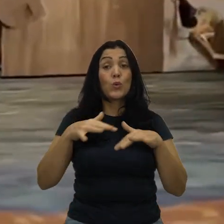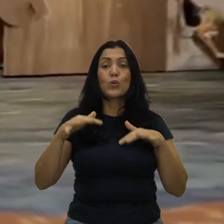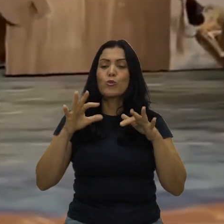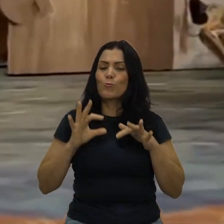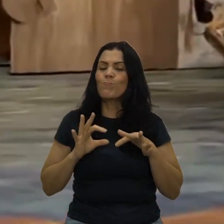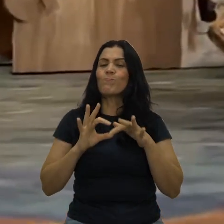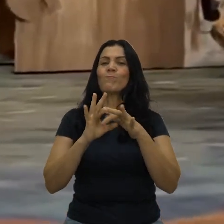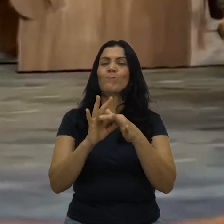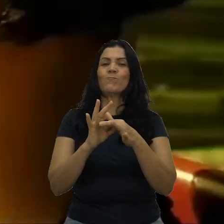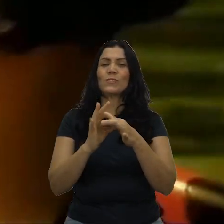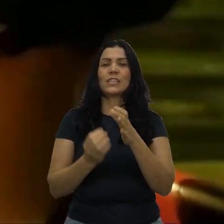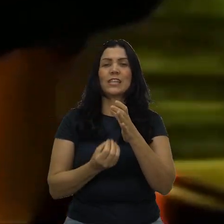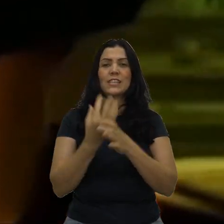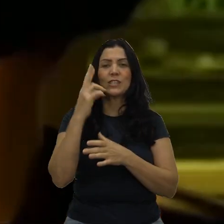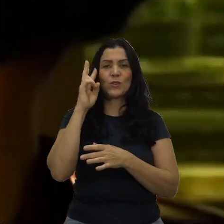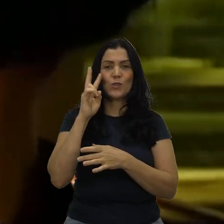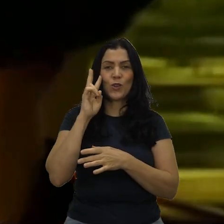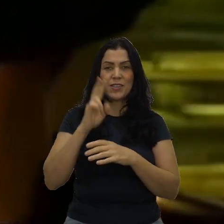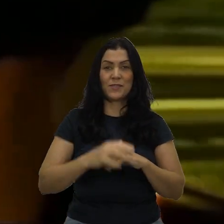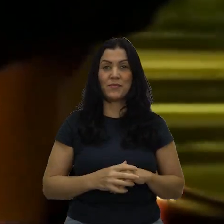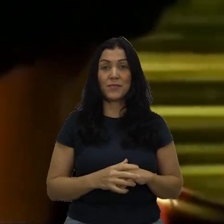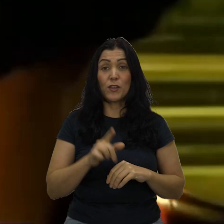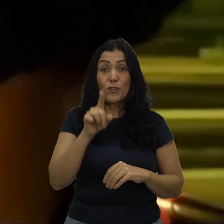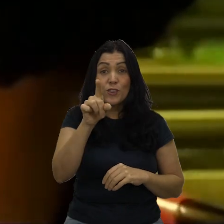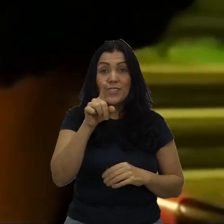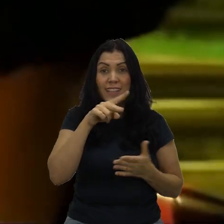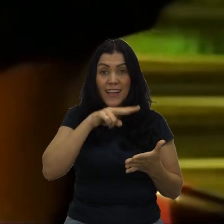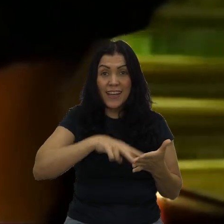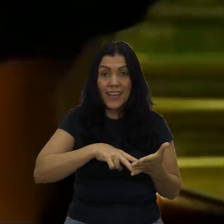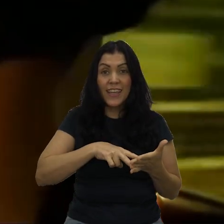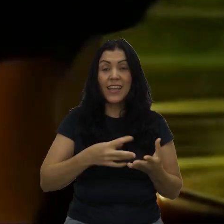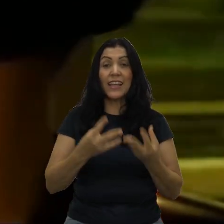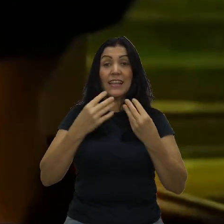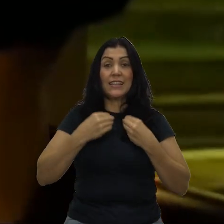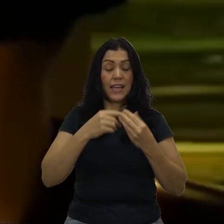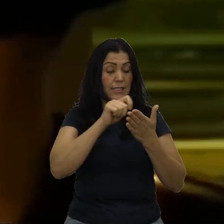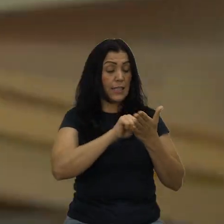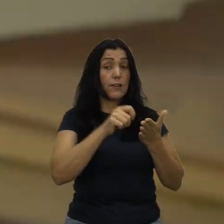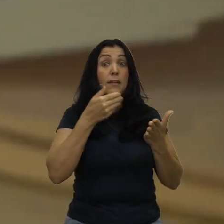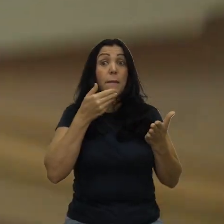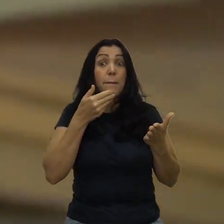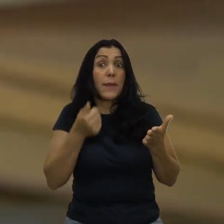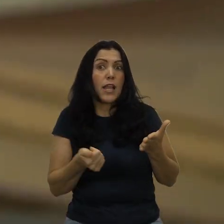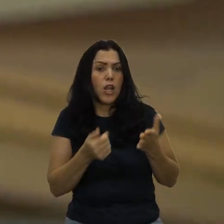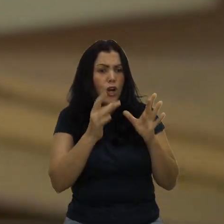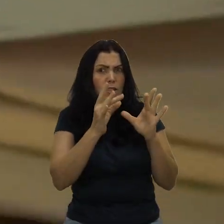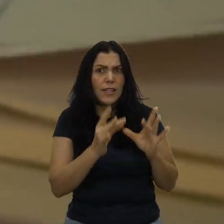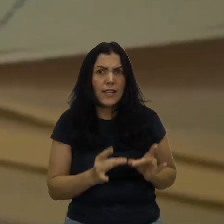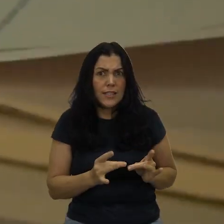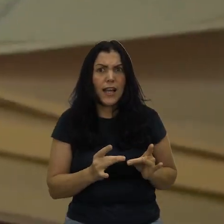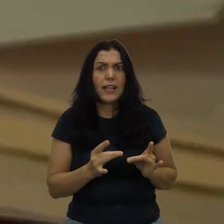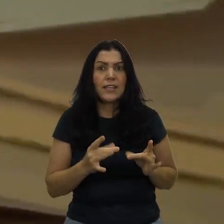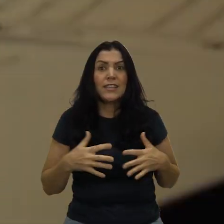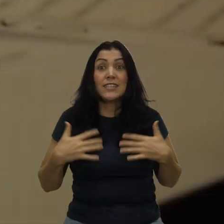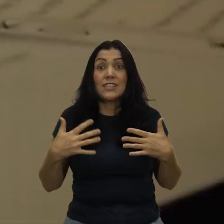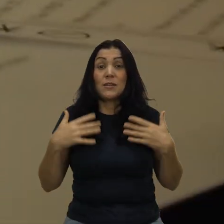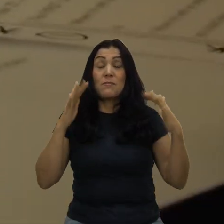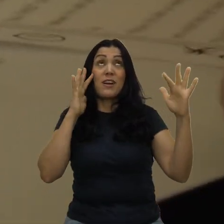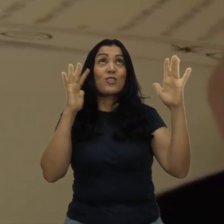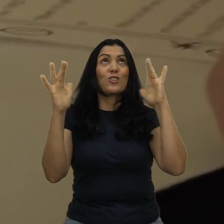todos fortes aliados na criação de histórias. Ler nos faz escrever melhor e